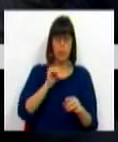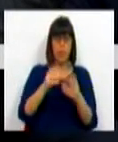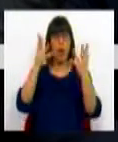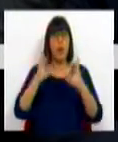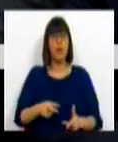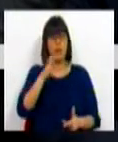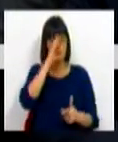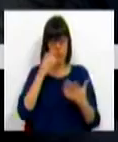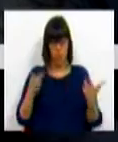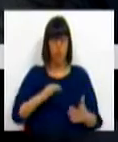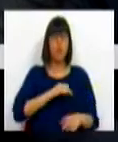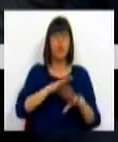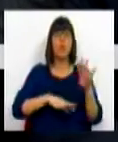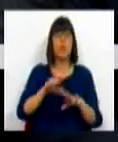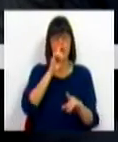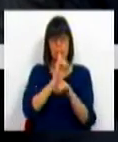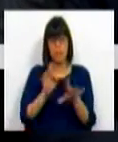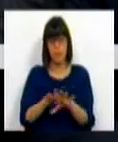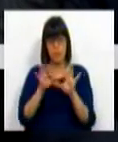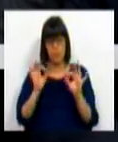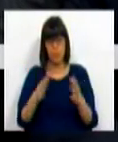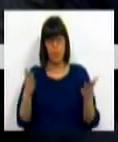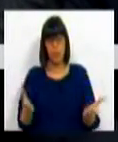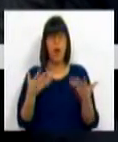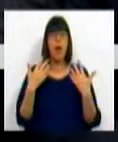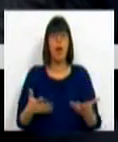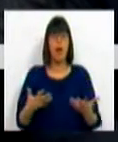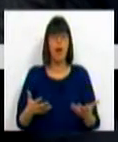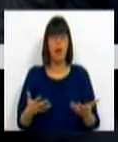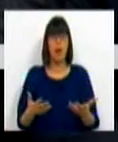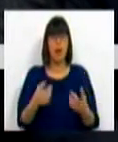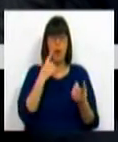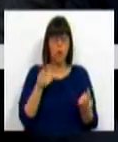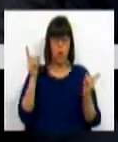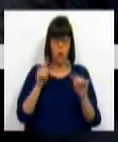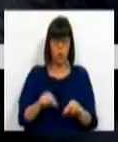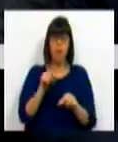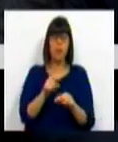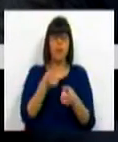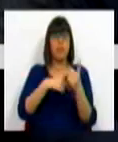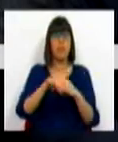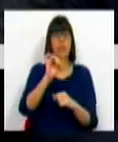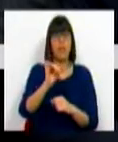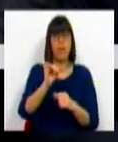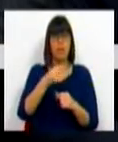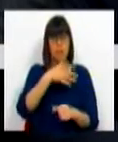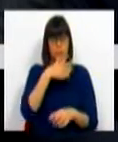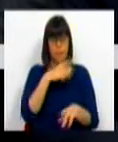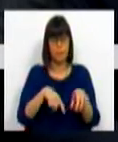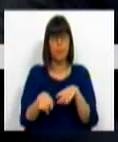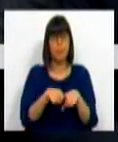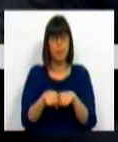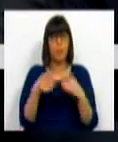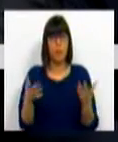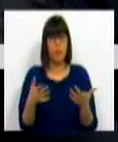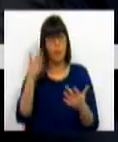Orçamento de Estado. Ora, os senhores estão a fazer exatamente a mesma coisa. Estão agora, outra vez, a pendurar o vosso discurso político